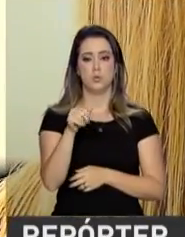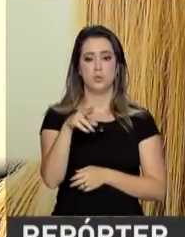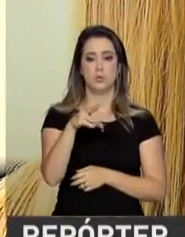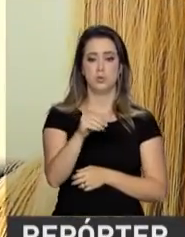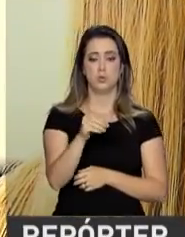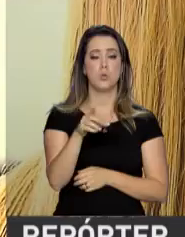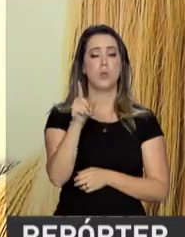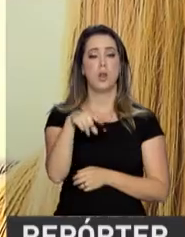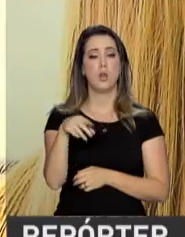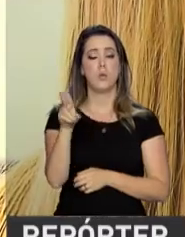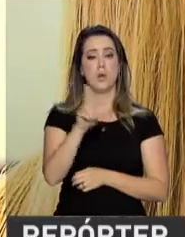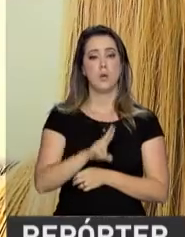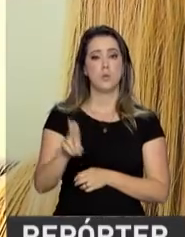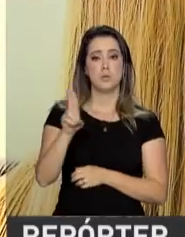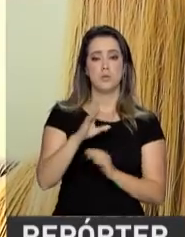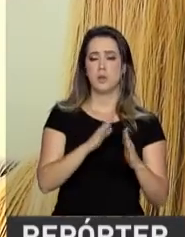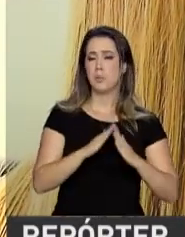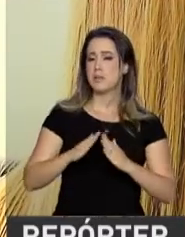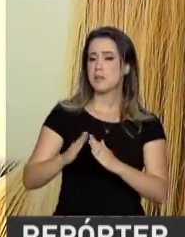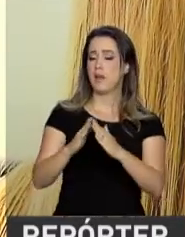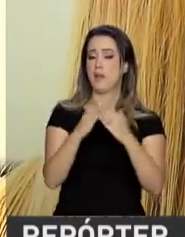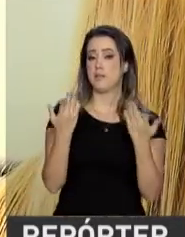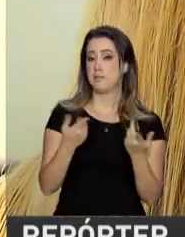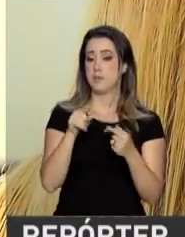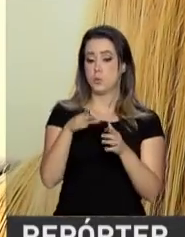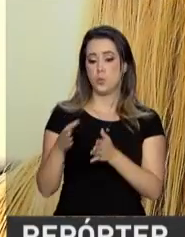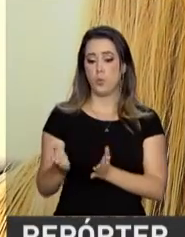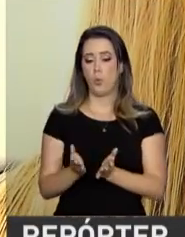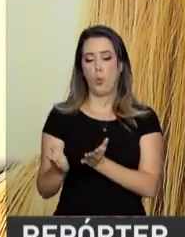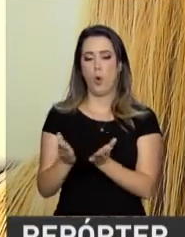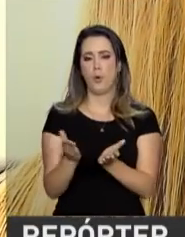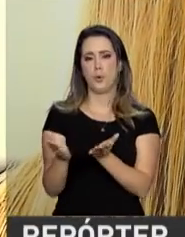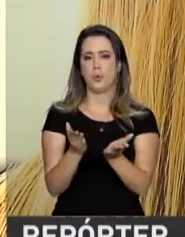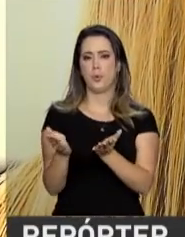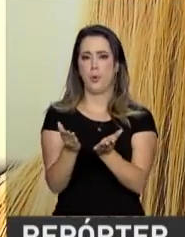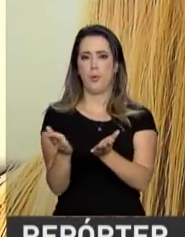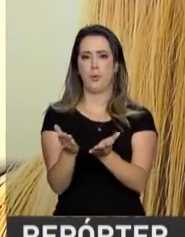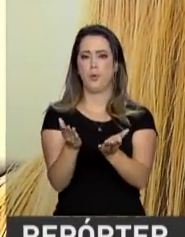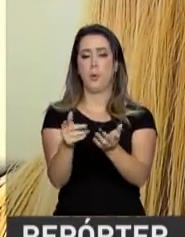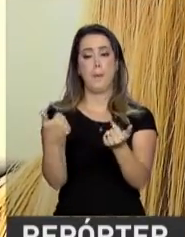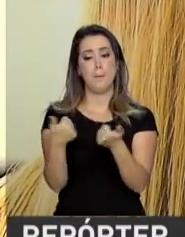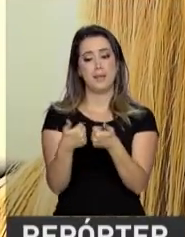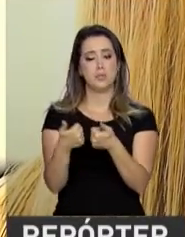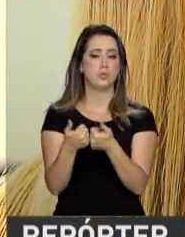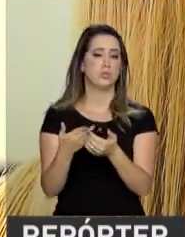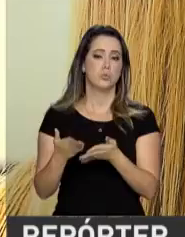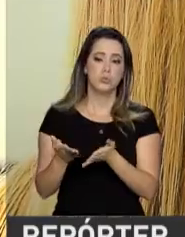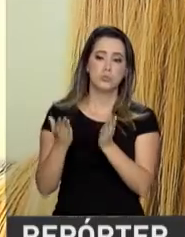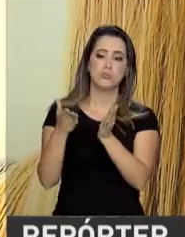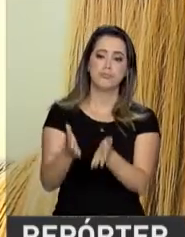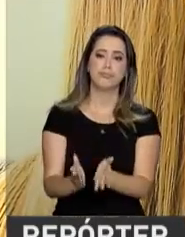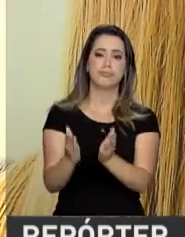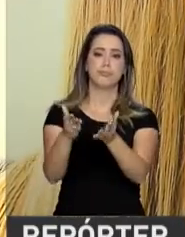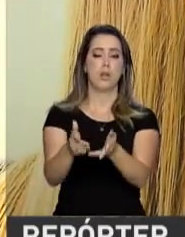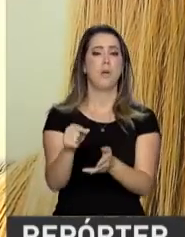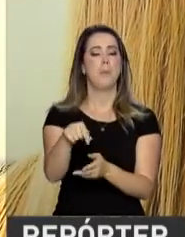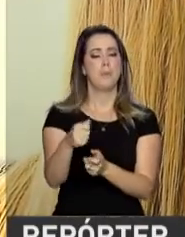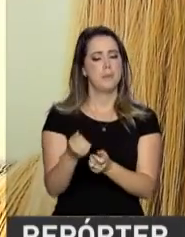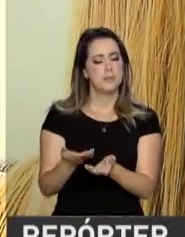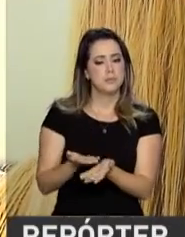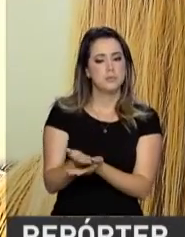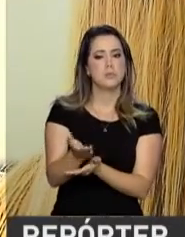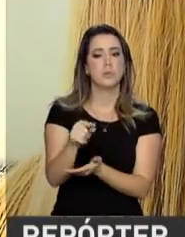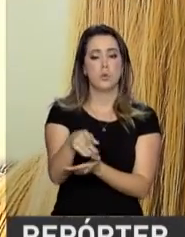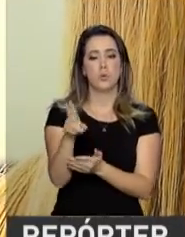e ocorre o guará é um dos córregos que abastecem um dos principais afluentes do lago paranoá então a água do córrego guaraú